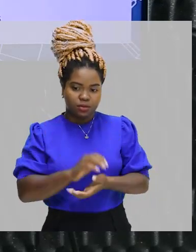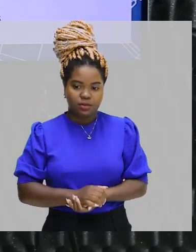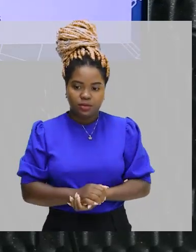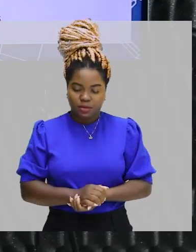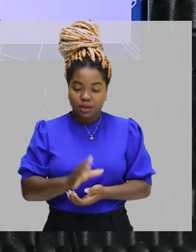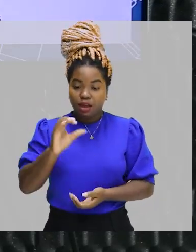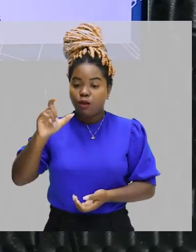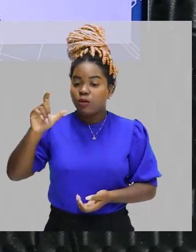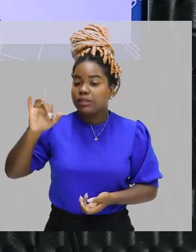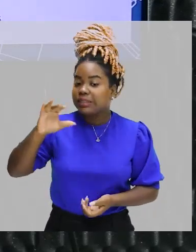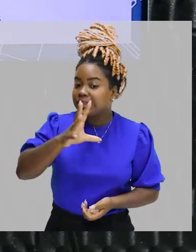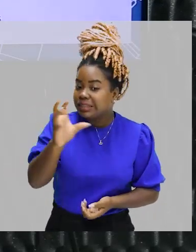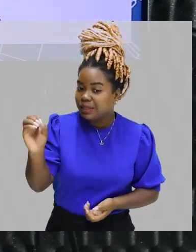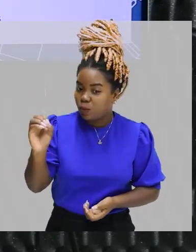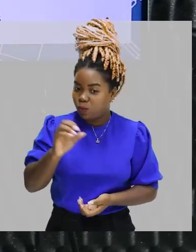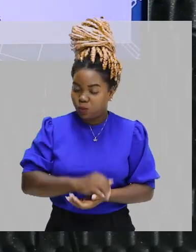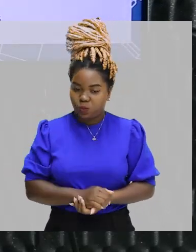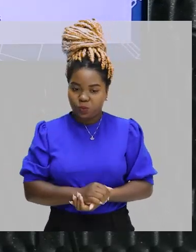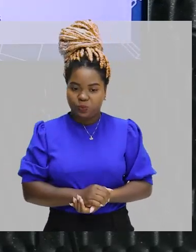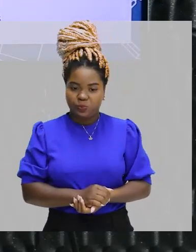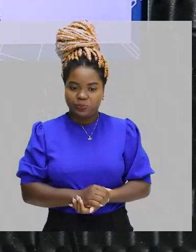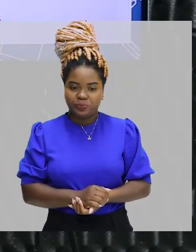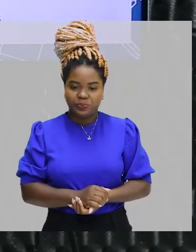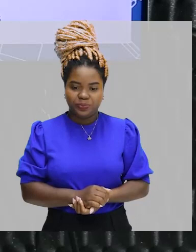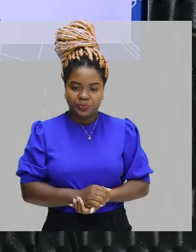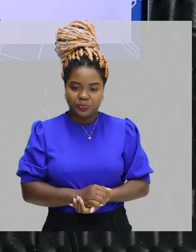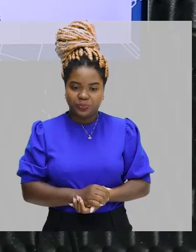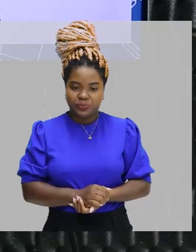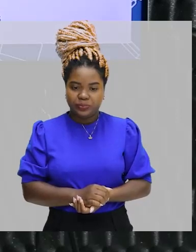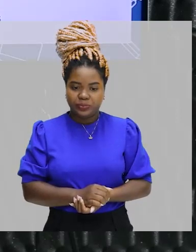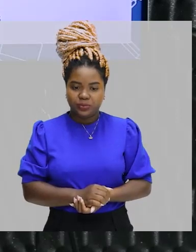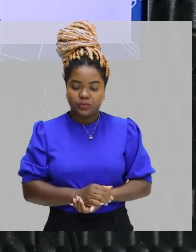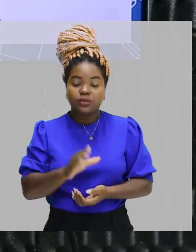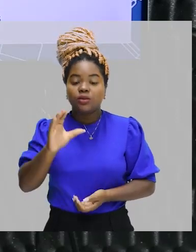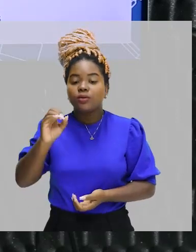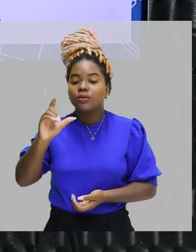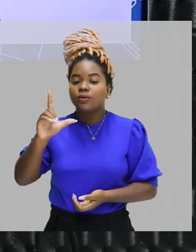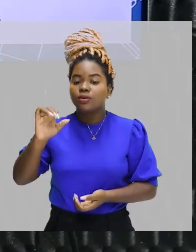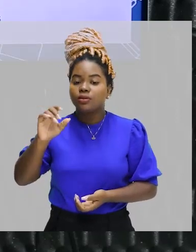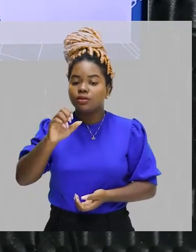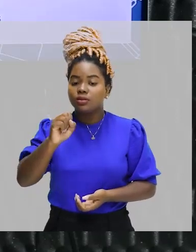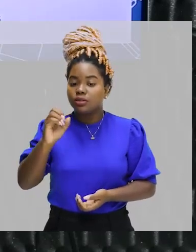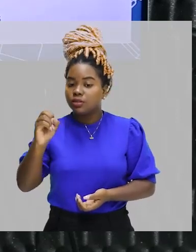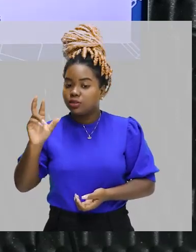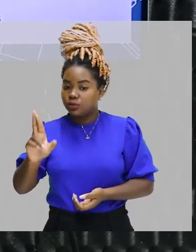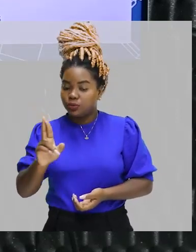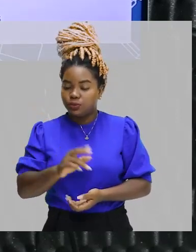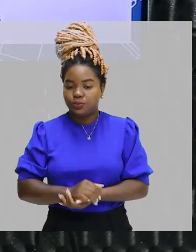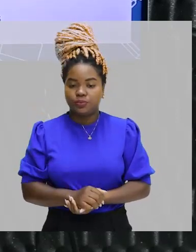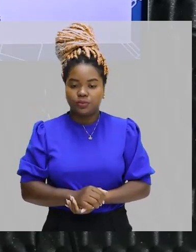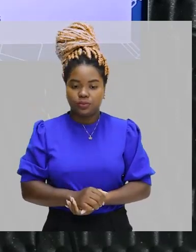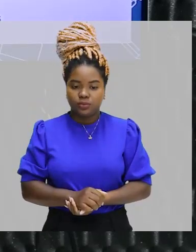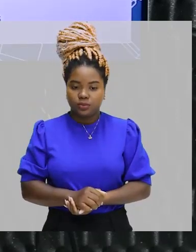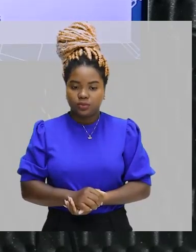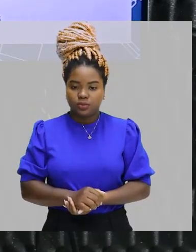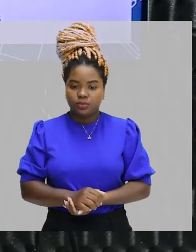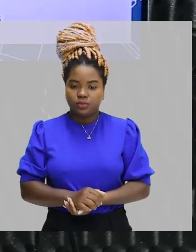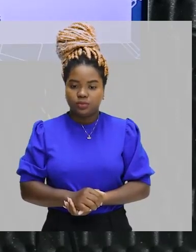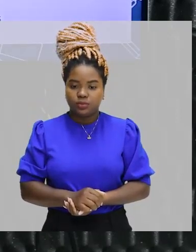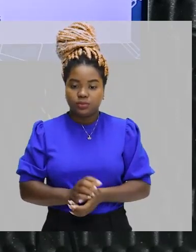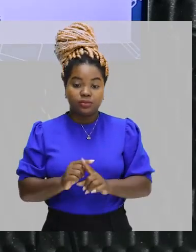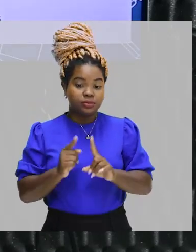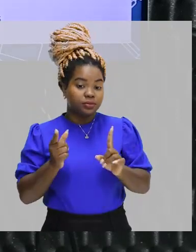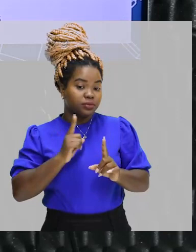as colisões. No caso do LHC são colisões. Ele é um colisor de âmbitos, ele é um colisor de partículas, tá certo? Mas